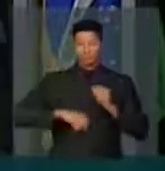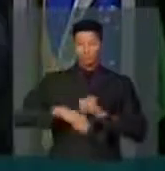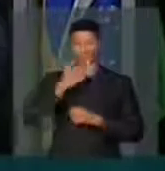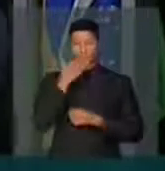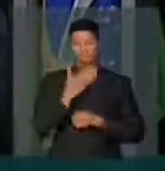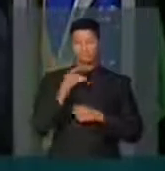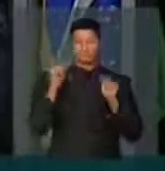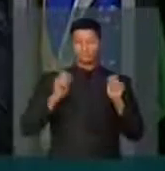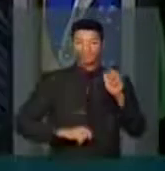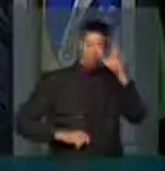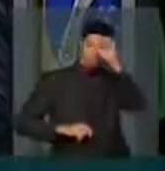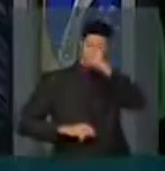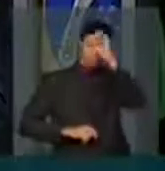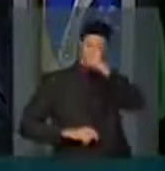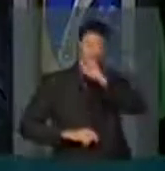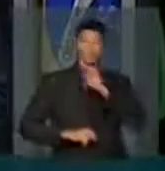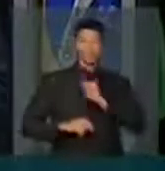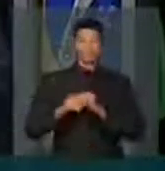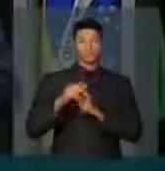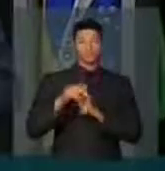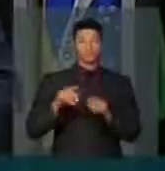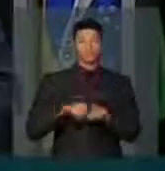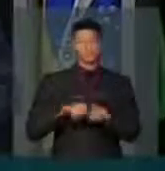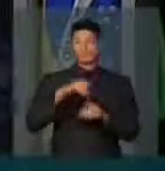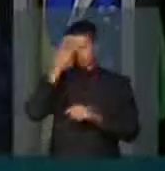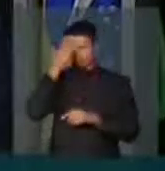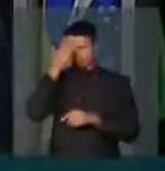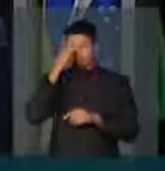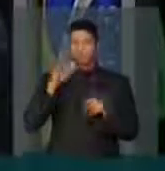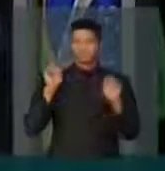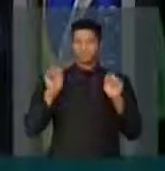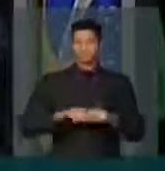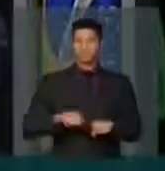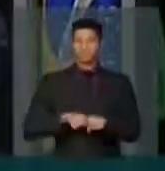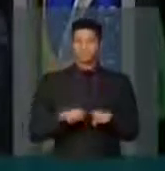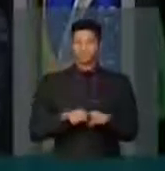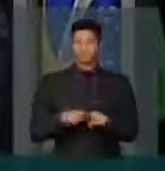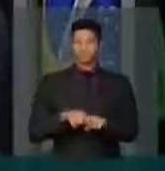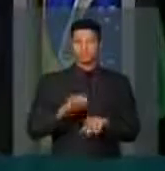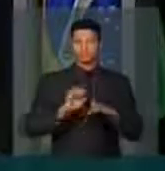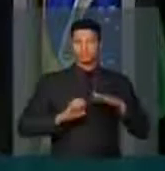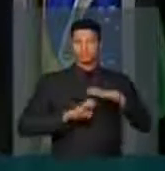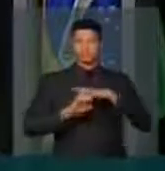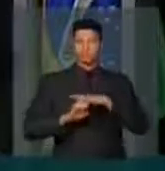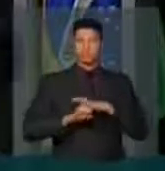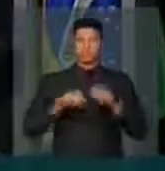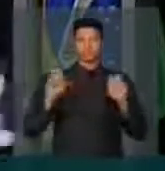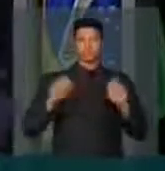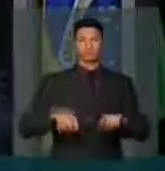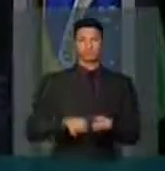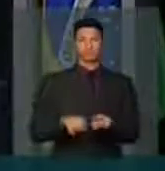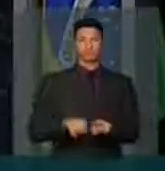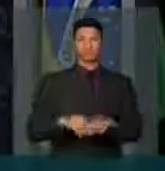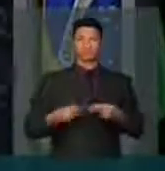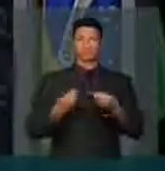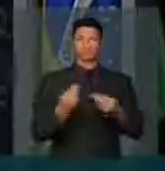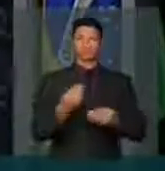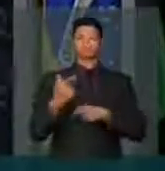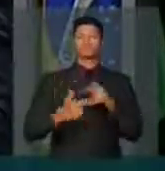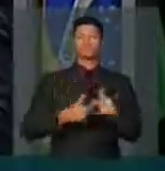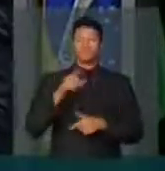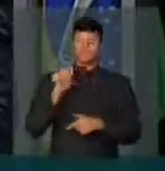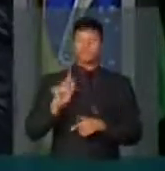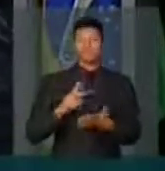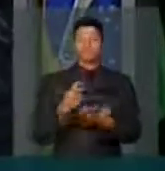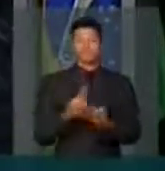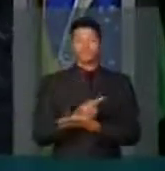peixe. Ele tem que aprender a pescar, ele tem que ser empreendedor, ele tem que abrir uma empresa, ele tem que dar empregos, é isso que